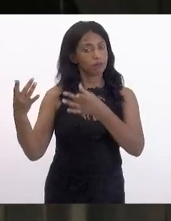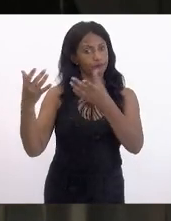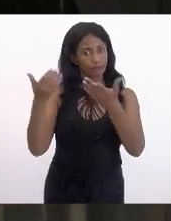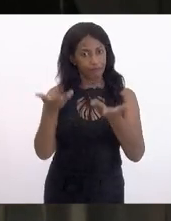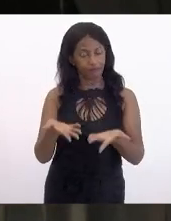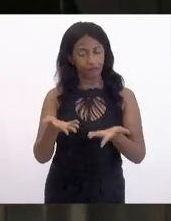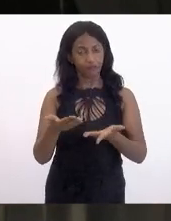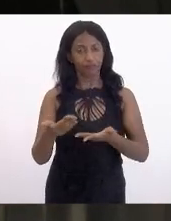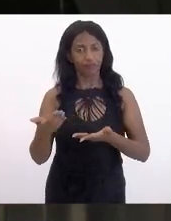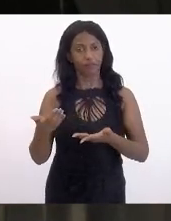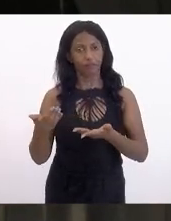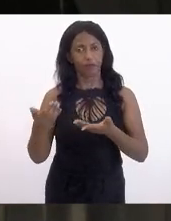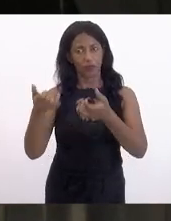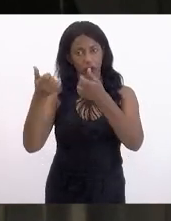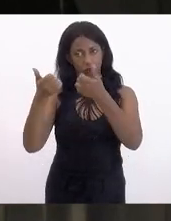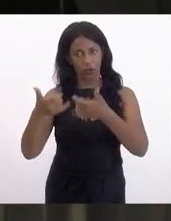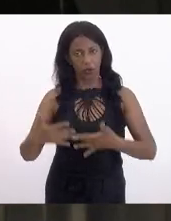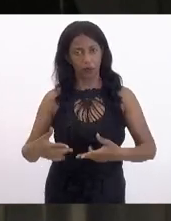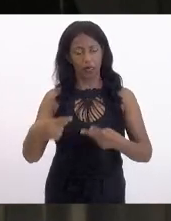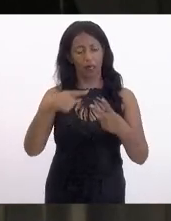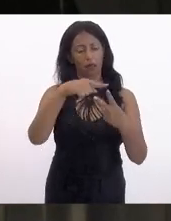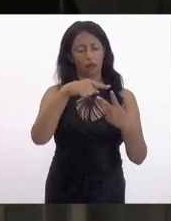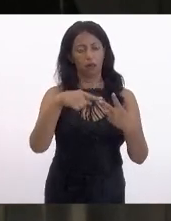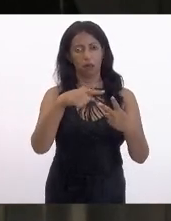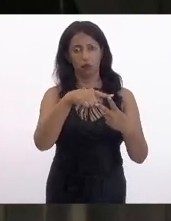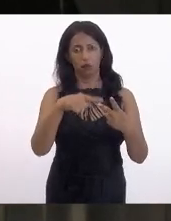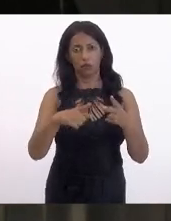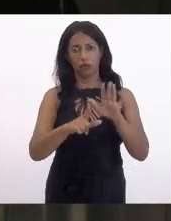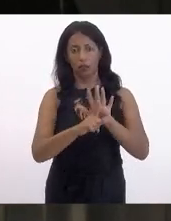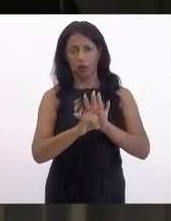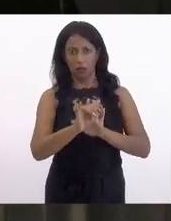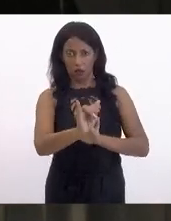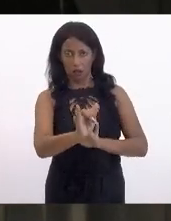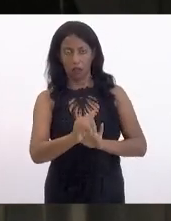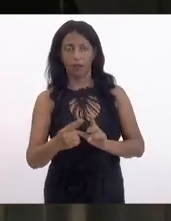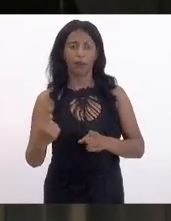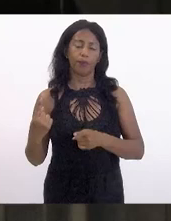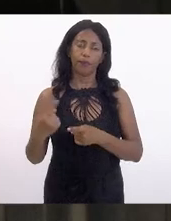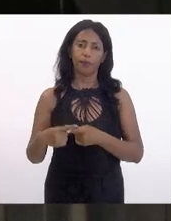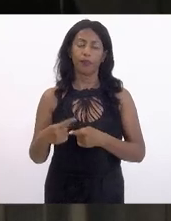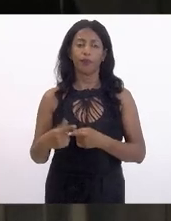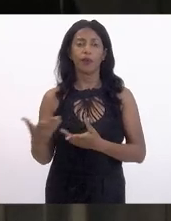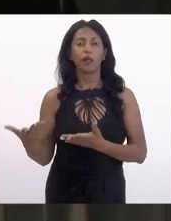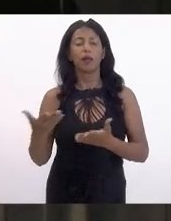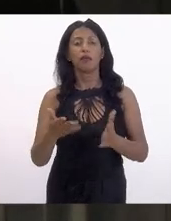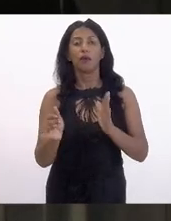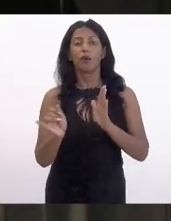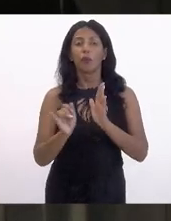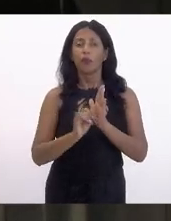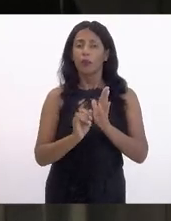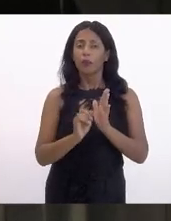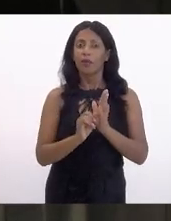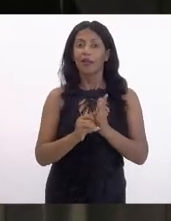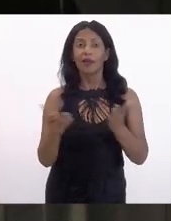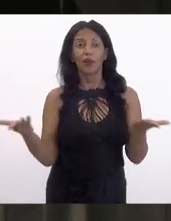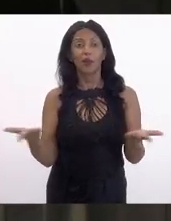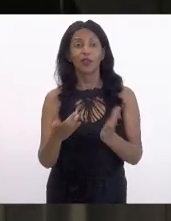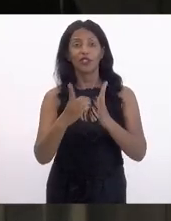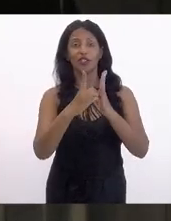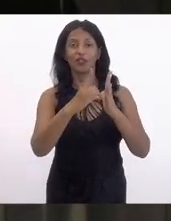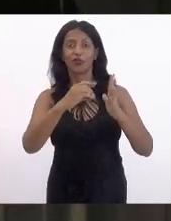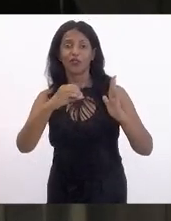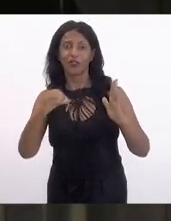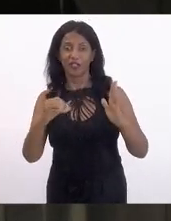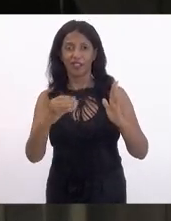é esses essas duas leis é porque foram publicadas hoje